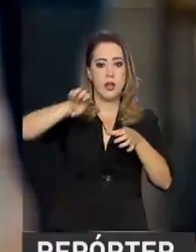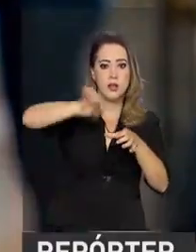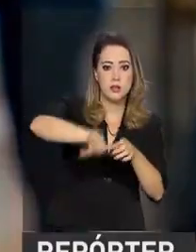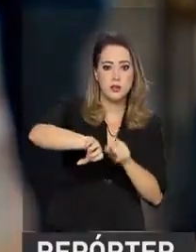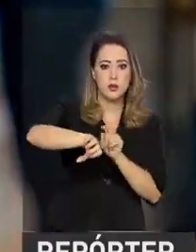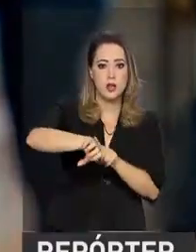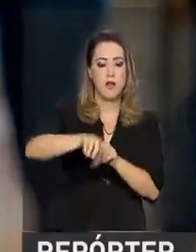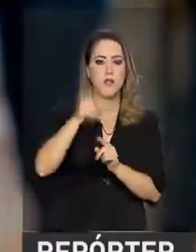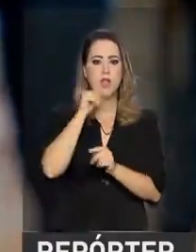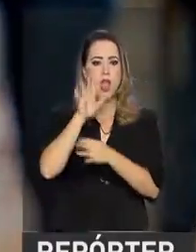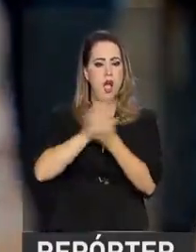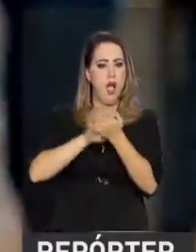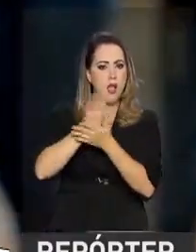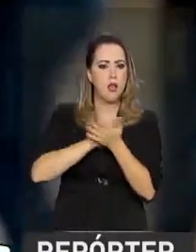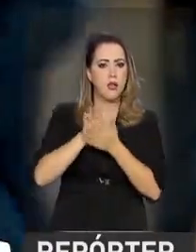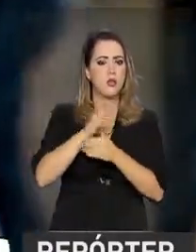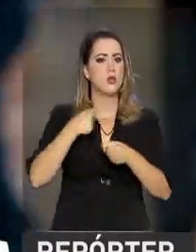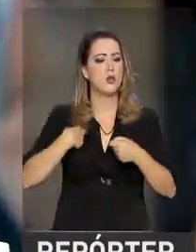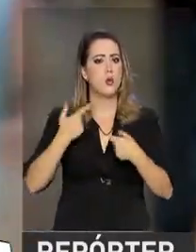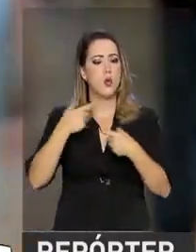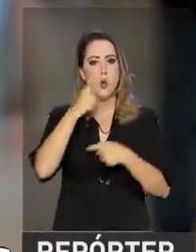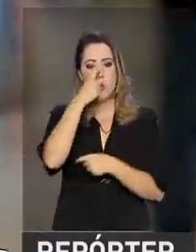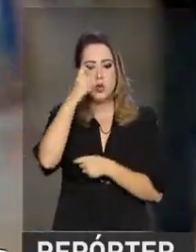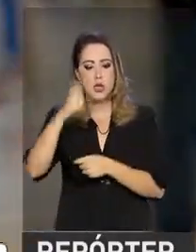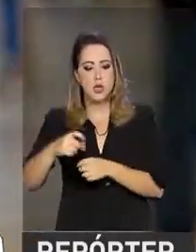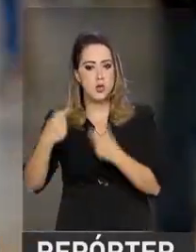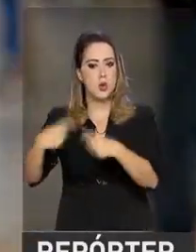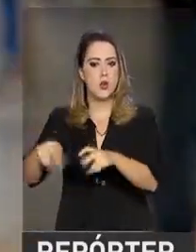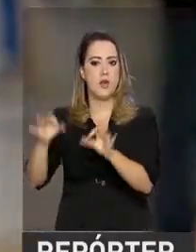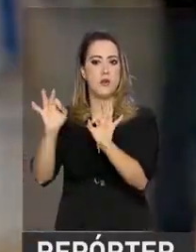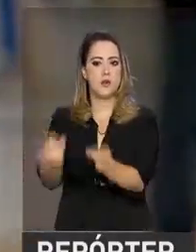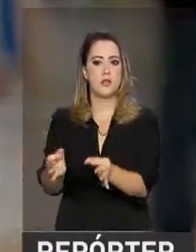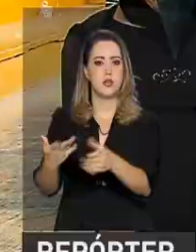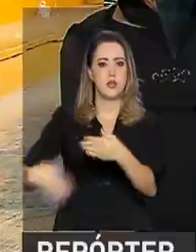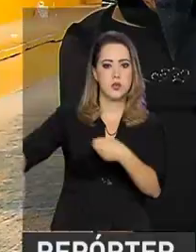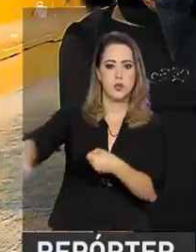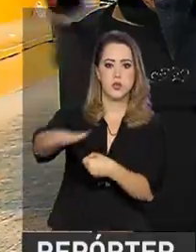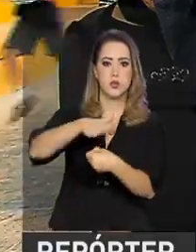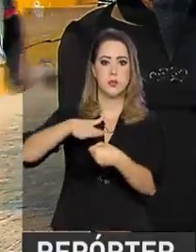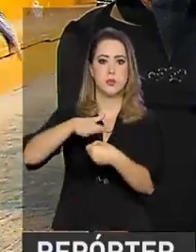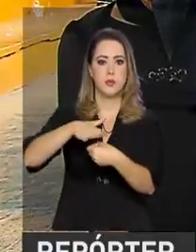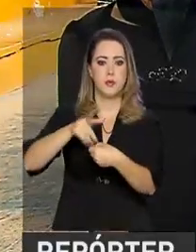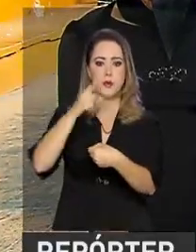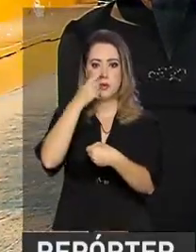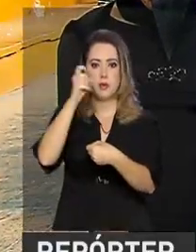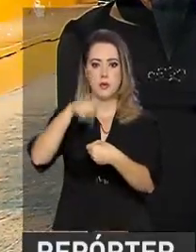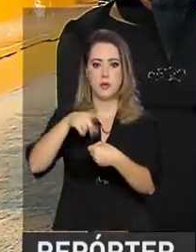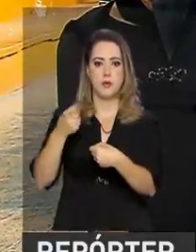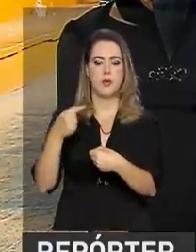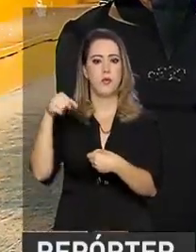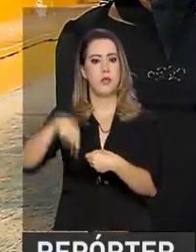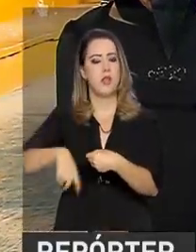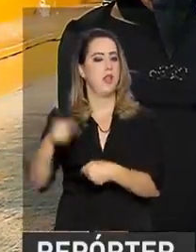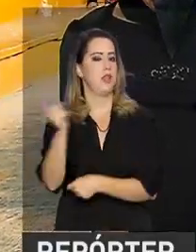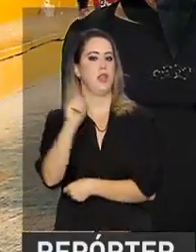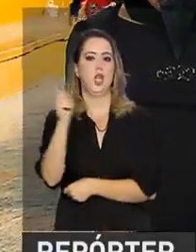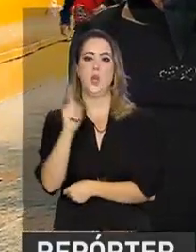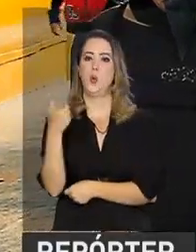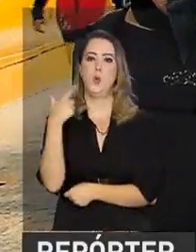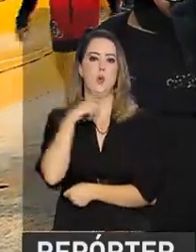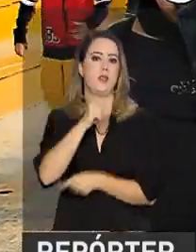tanto as latinhas por lixo no lixo tantas de cheias aqui não aqui ele não tem